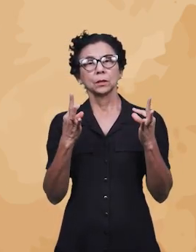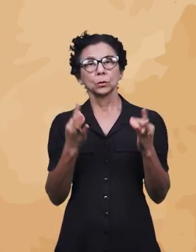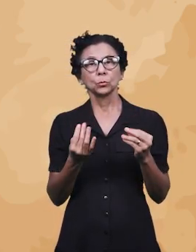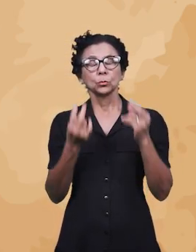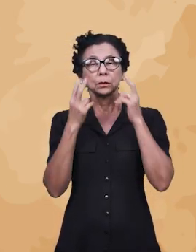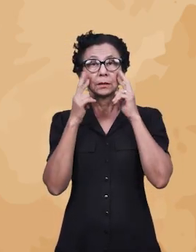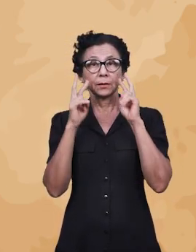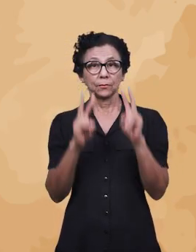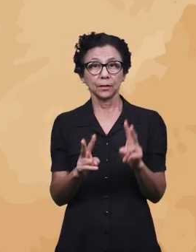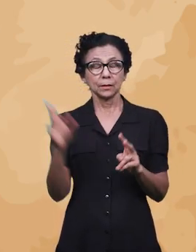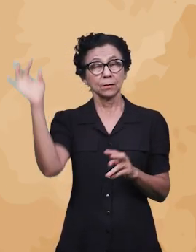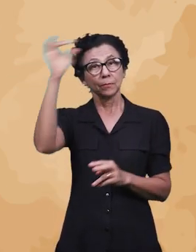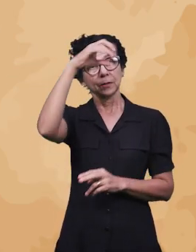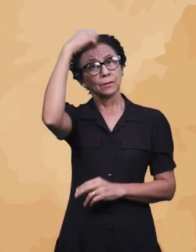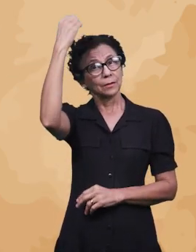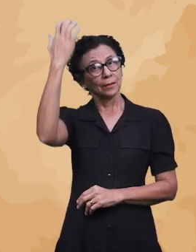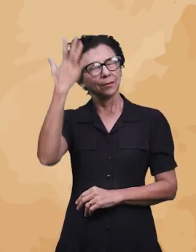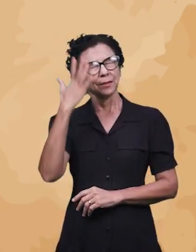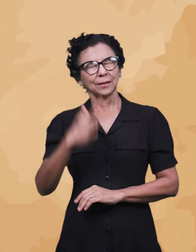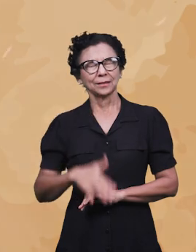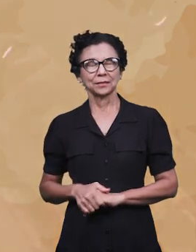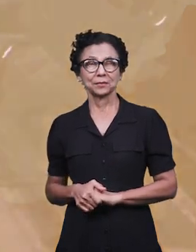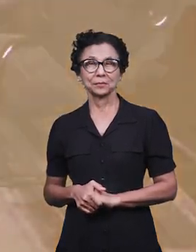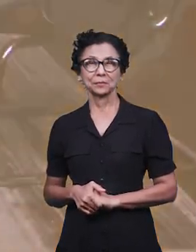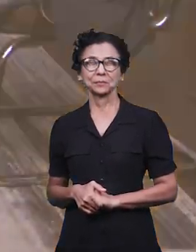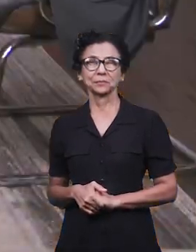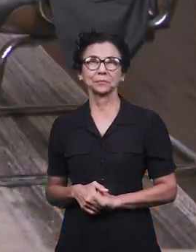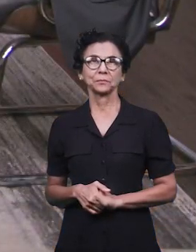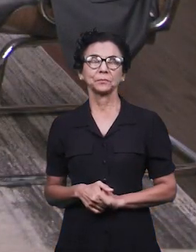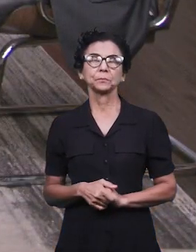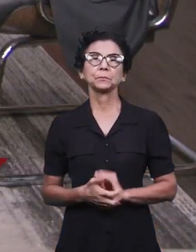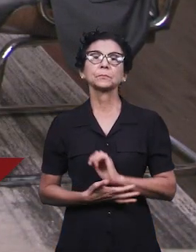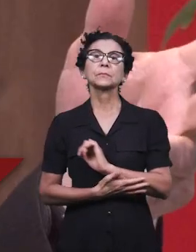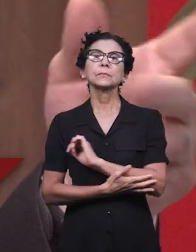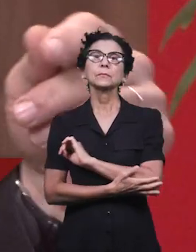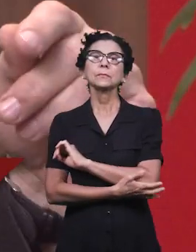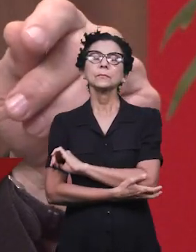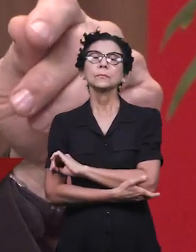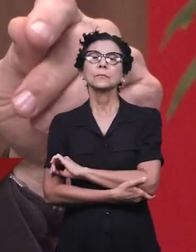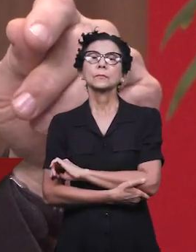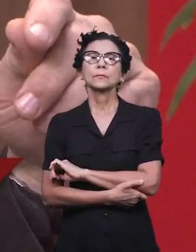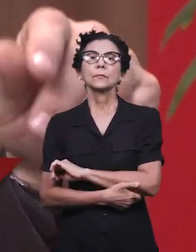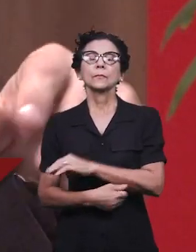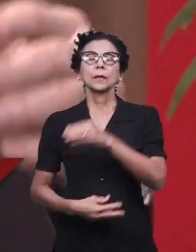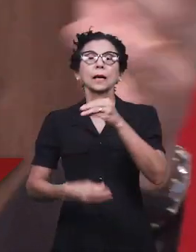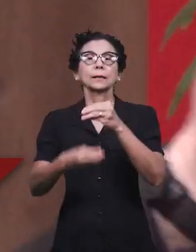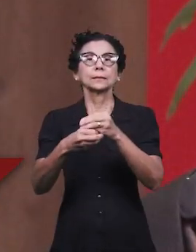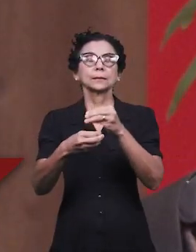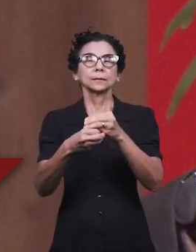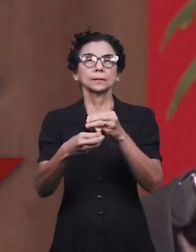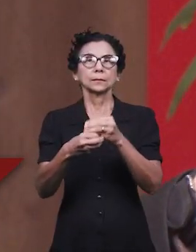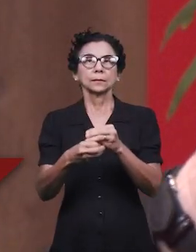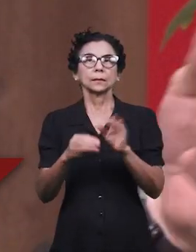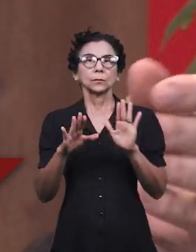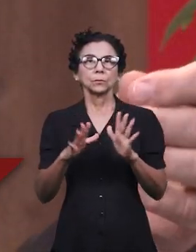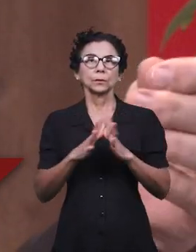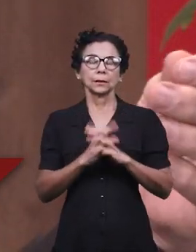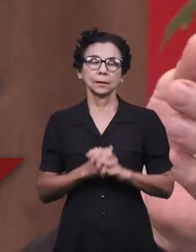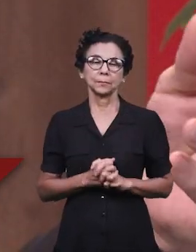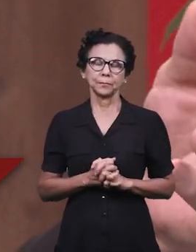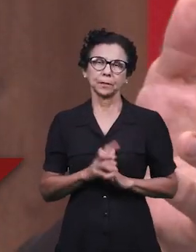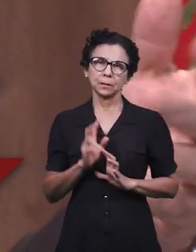na tela. Mas eu queria falar mais uma coisinha. Nós temos falado muito no Espírito Santo, né? O derramamento do Espírito Santo